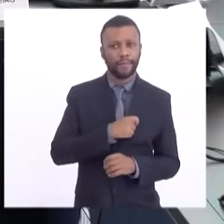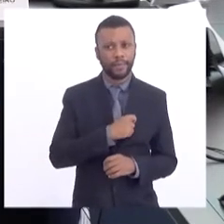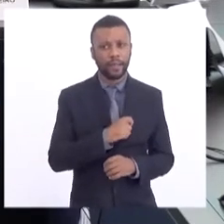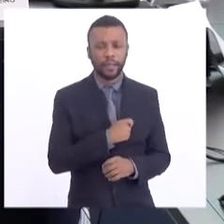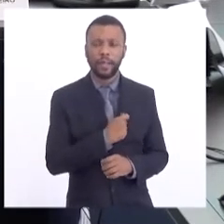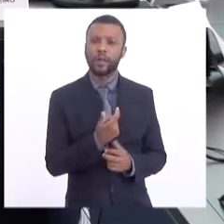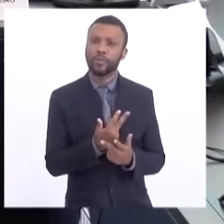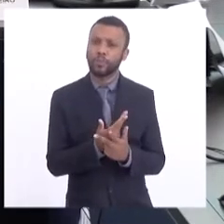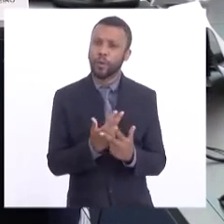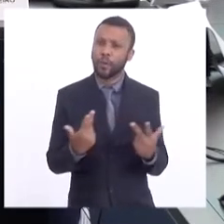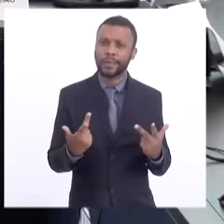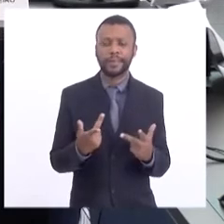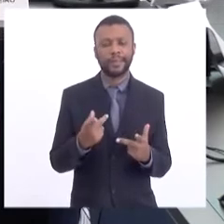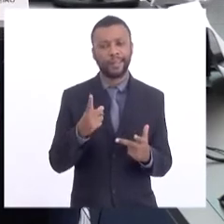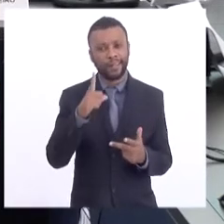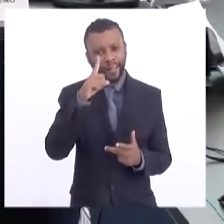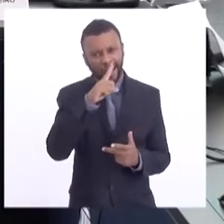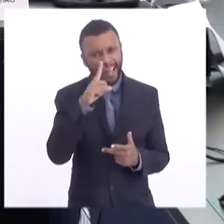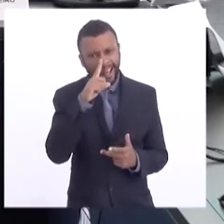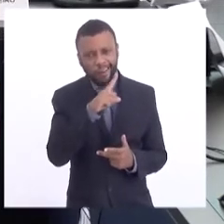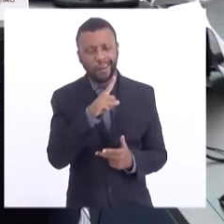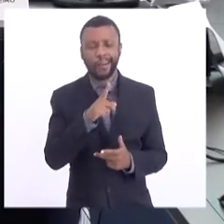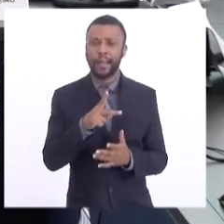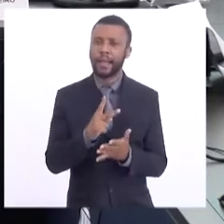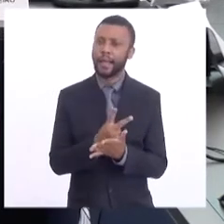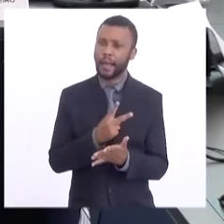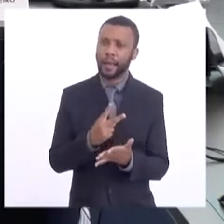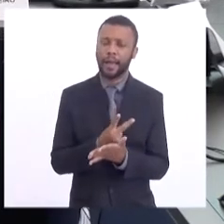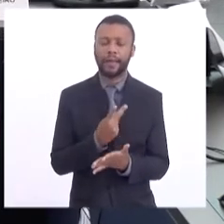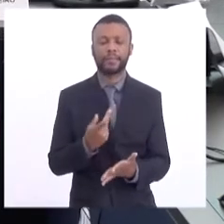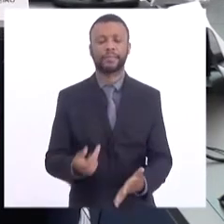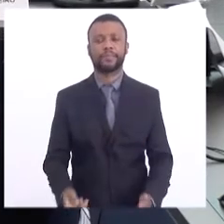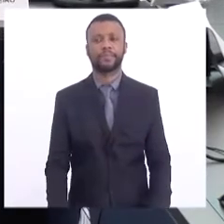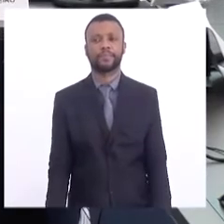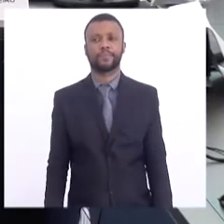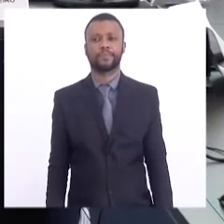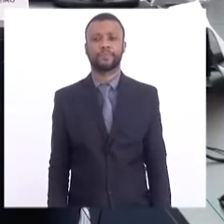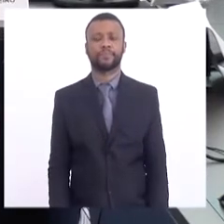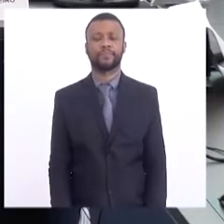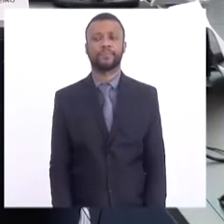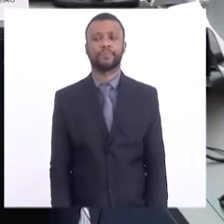forma errática é porque um carro